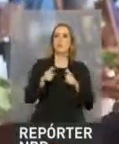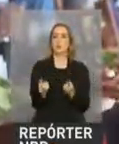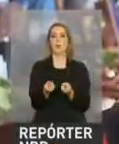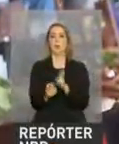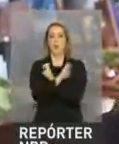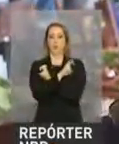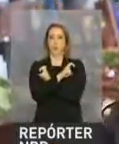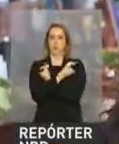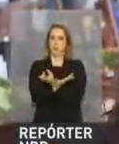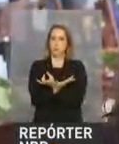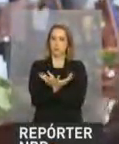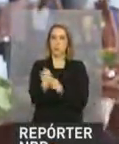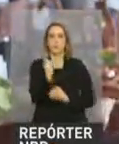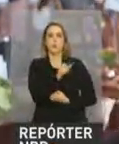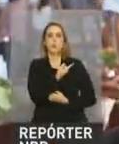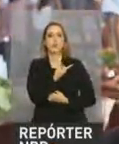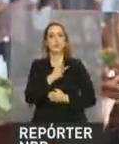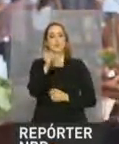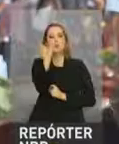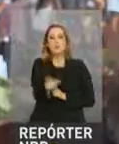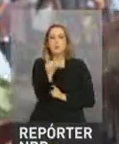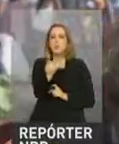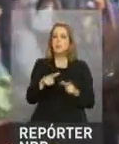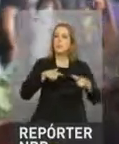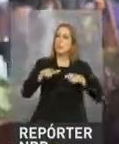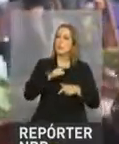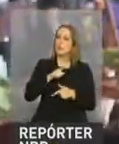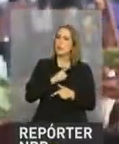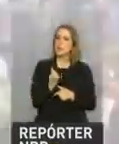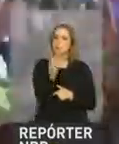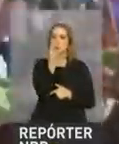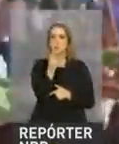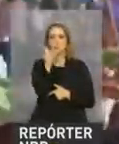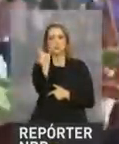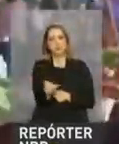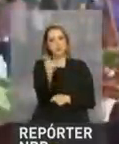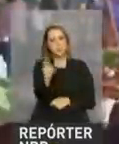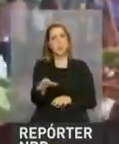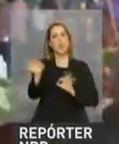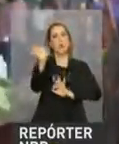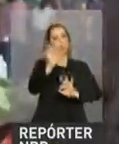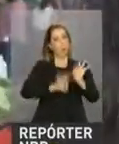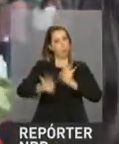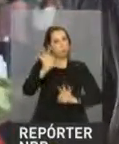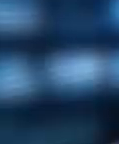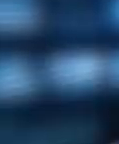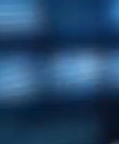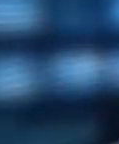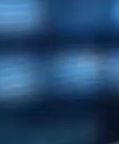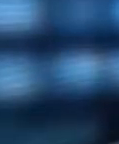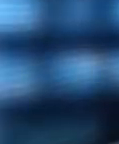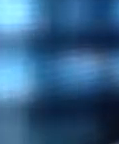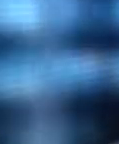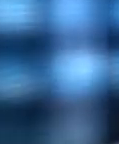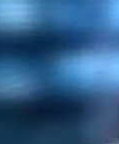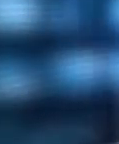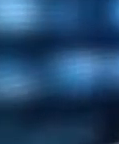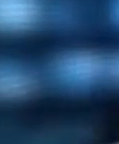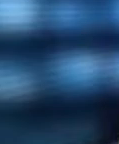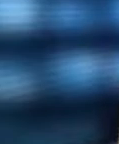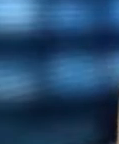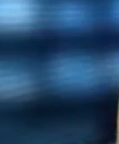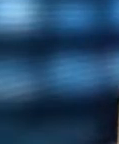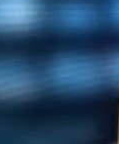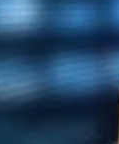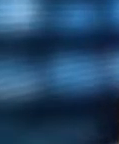né então nós temos técnico agrônomos que visitam uma vez um mês é um controle muito vídeo muito sério bnds